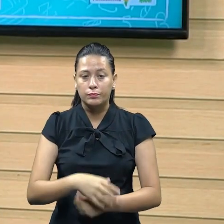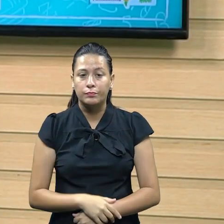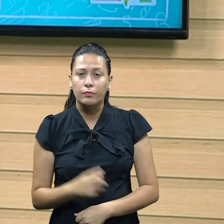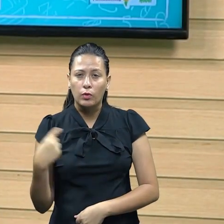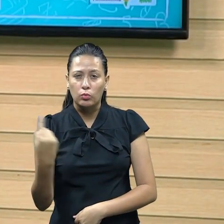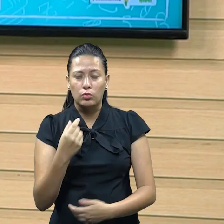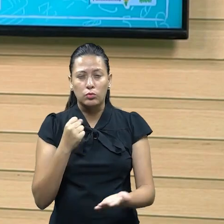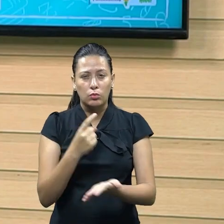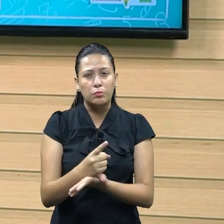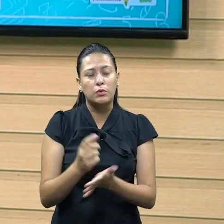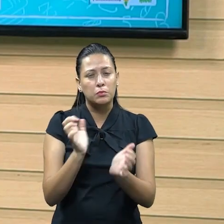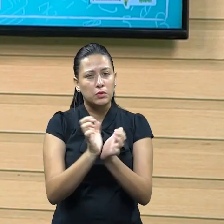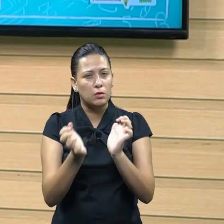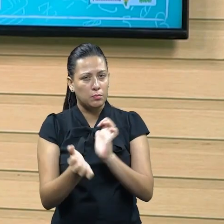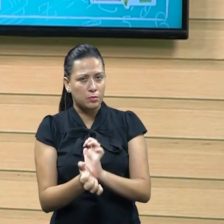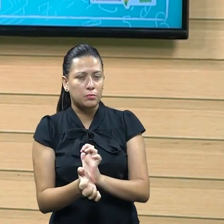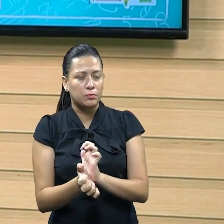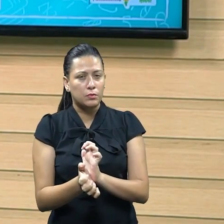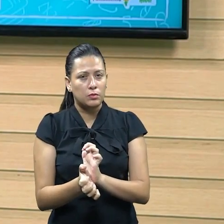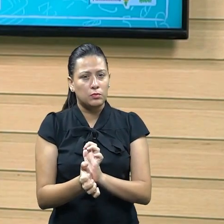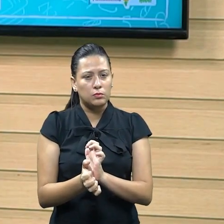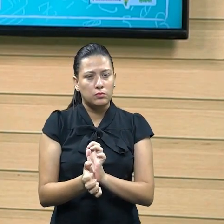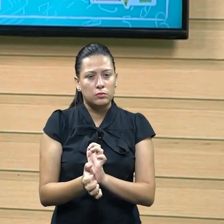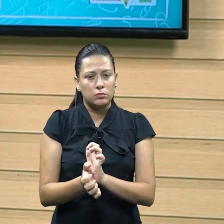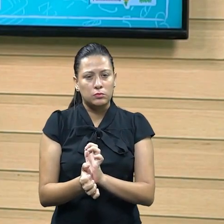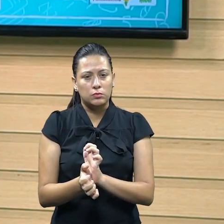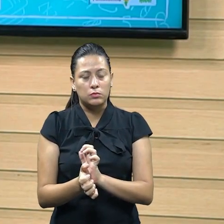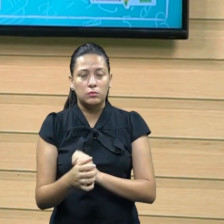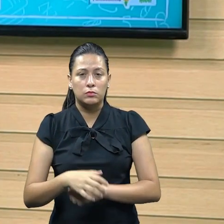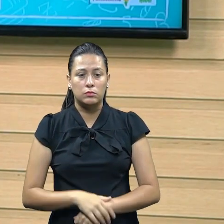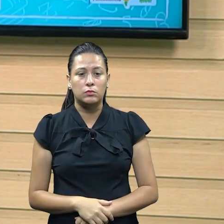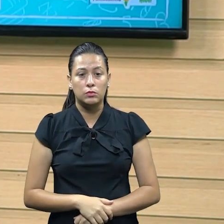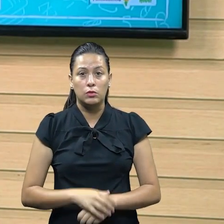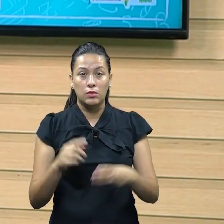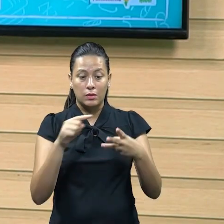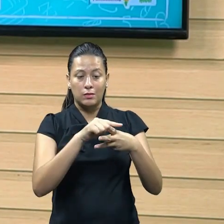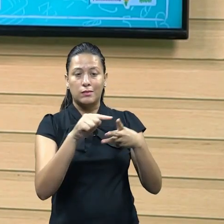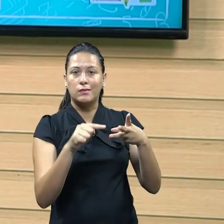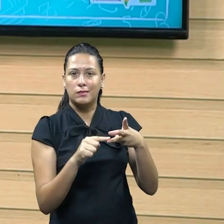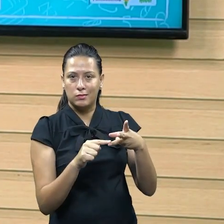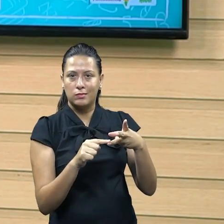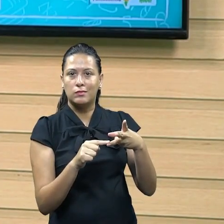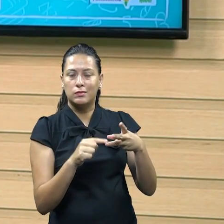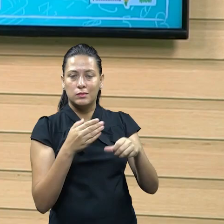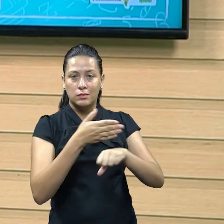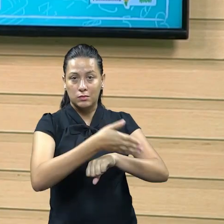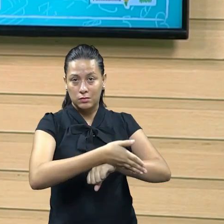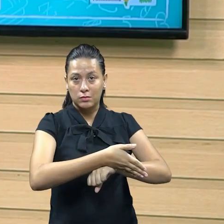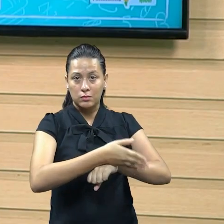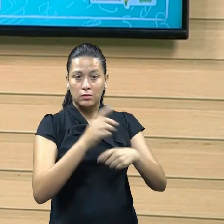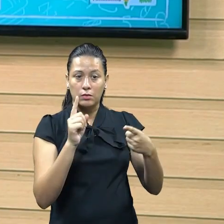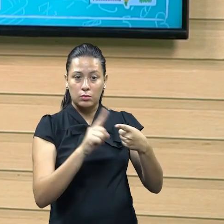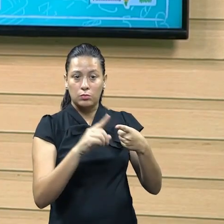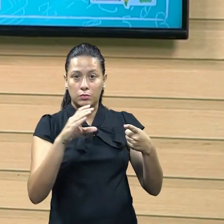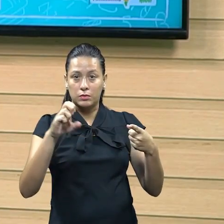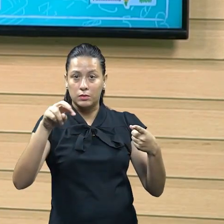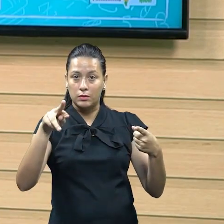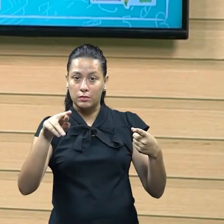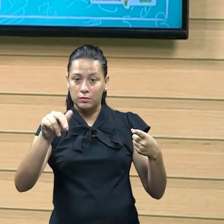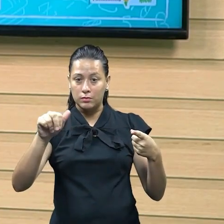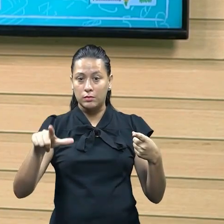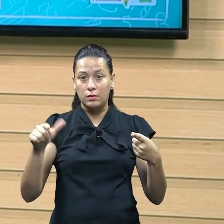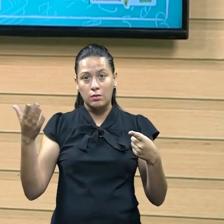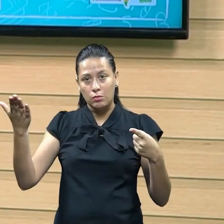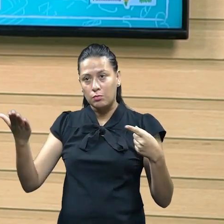aparelho atualmente, ou as novas instalações elétricas, ela vem com as 3 entradas. E a entrada central, a entrada do meio, como aparece